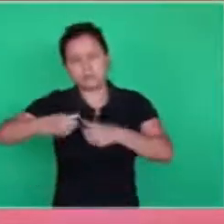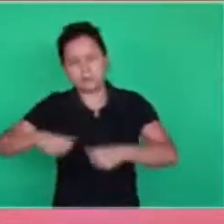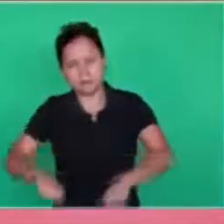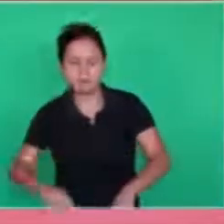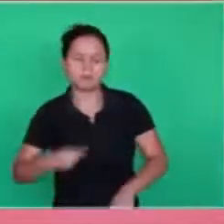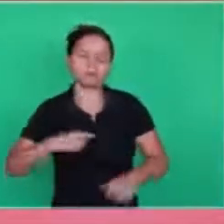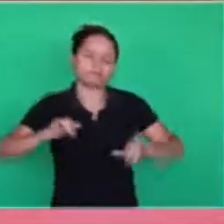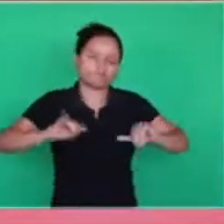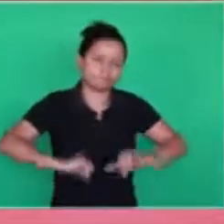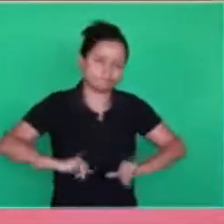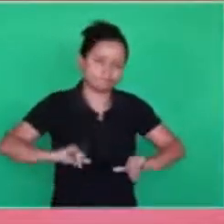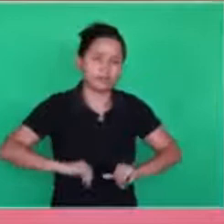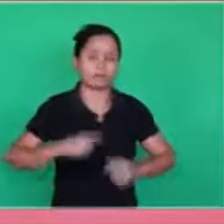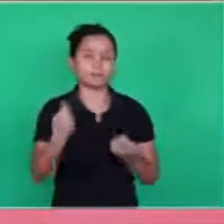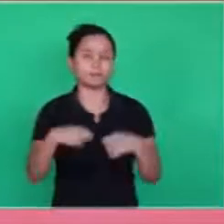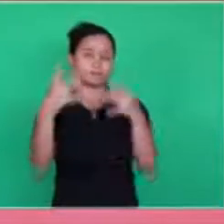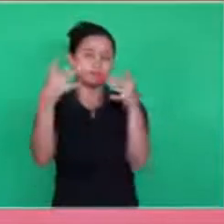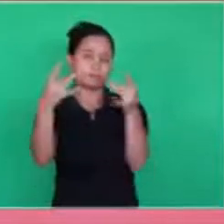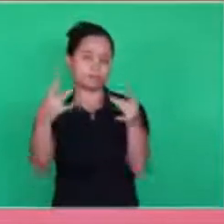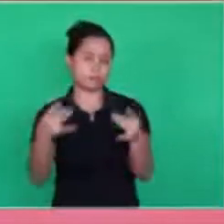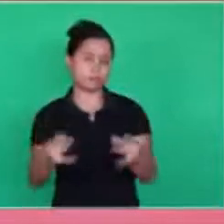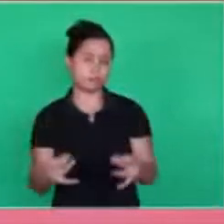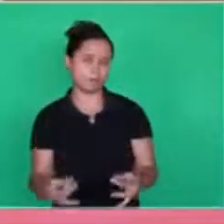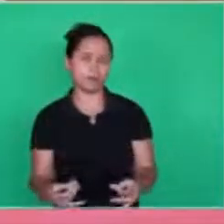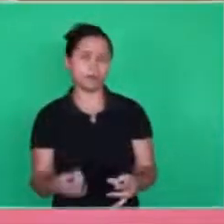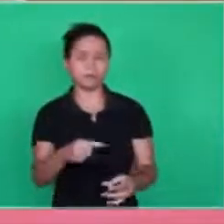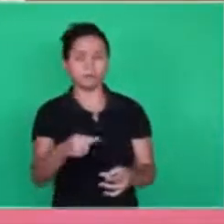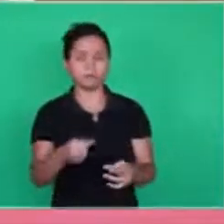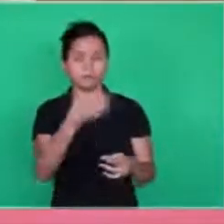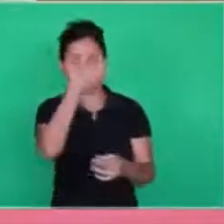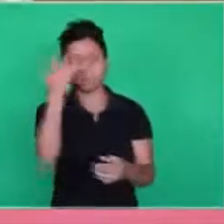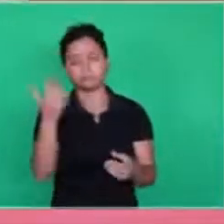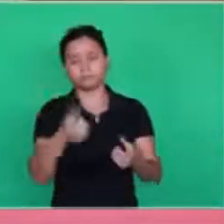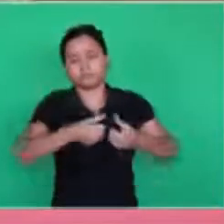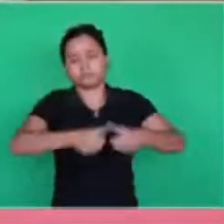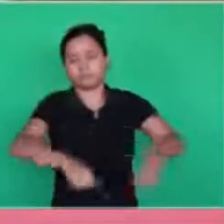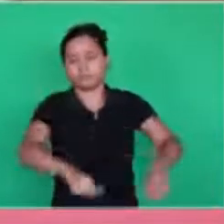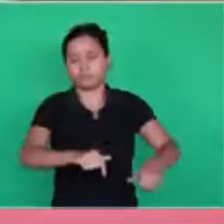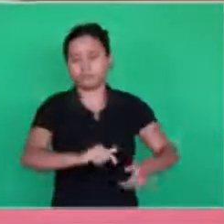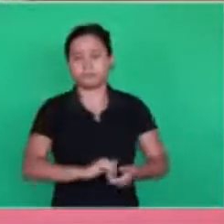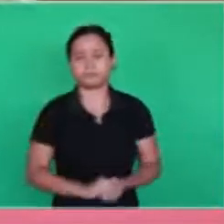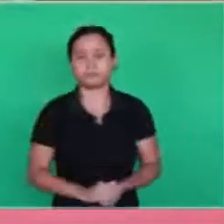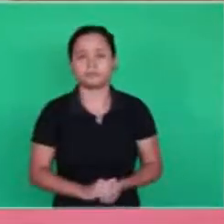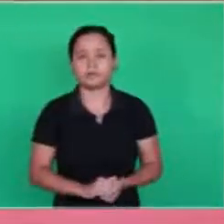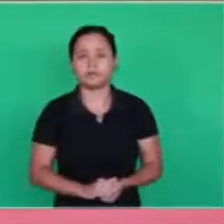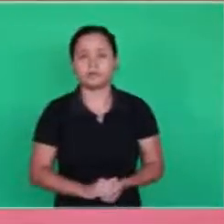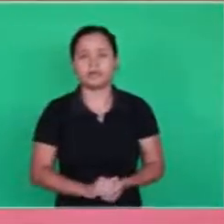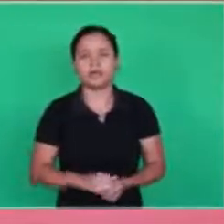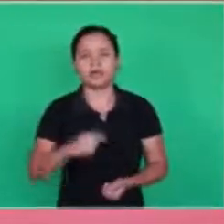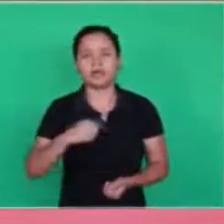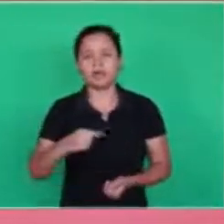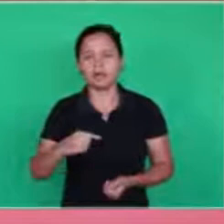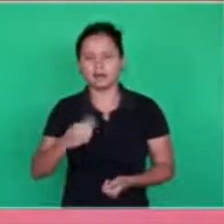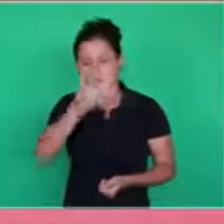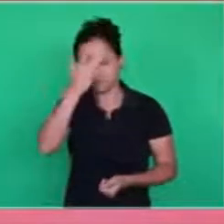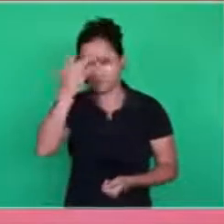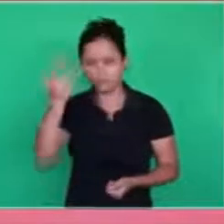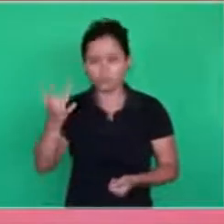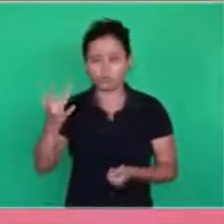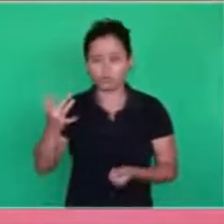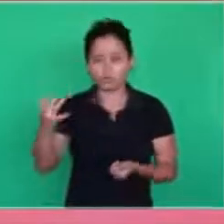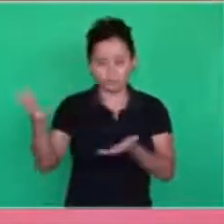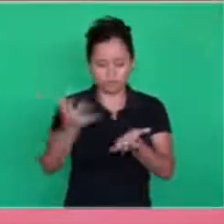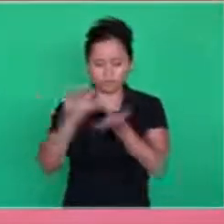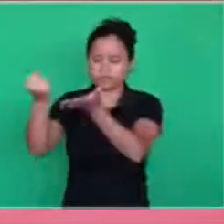mundo vai ficar, né? Então, o pessoal ruim foi embora, sumiu de foguete aí, que todo mundo vai